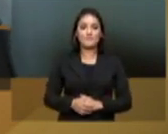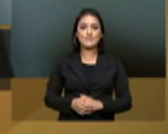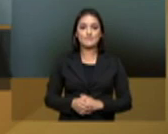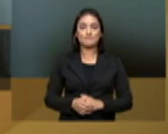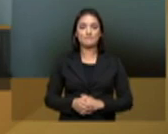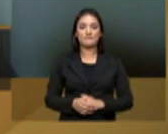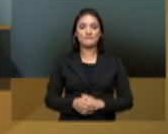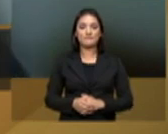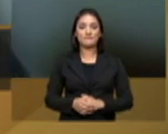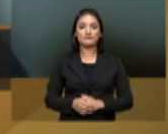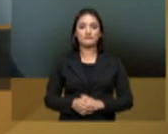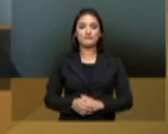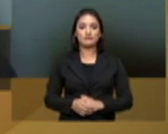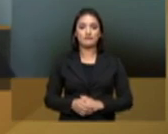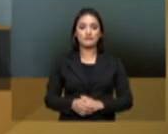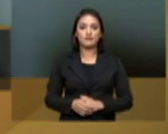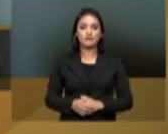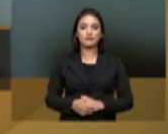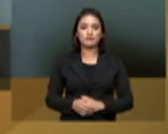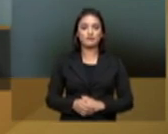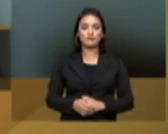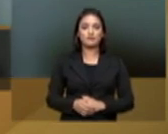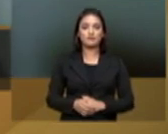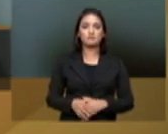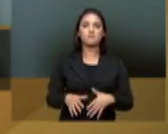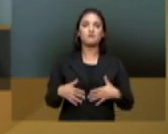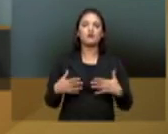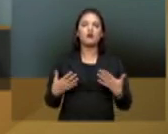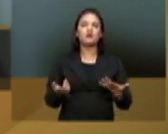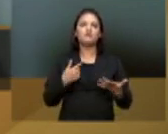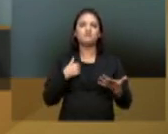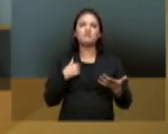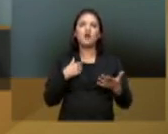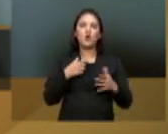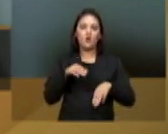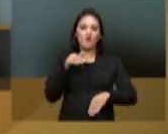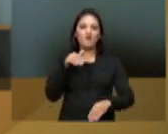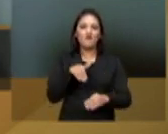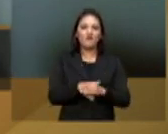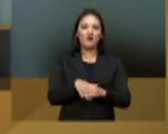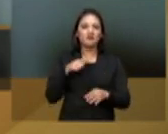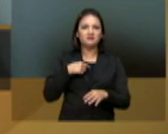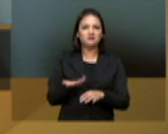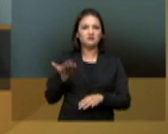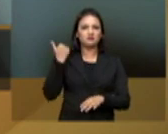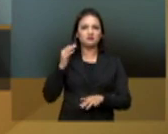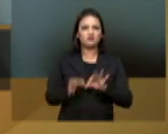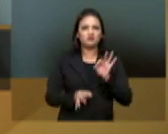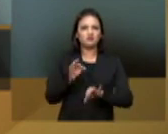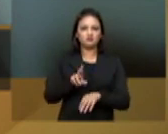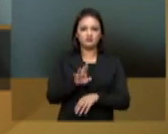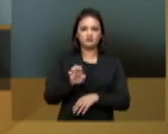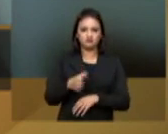Digo que a respeito do assunto, trecho do voto que proferi no julgamento do RE